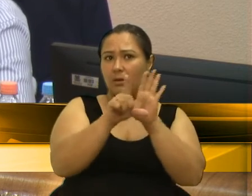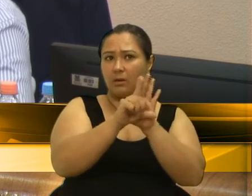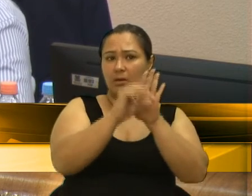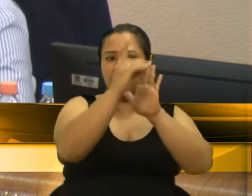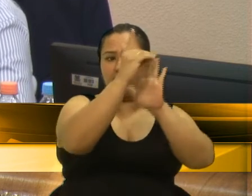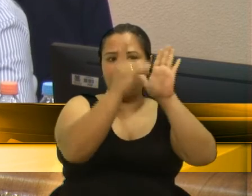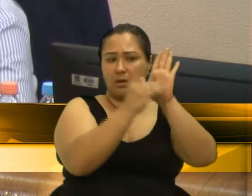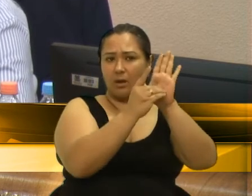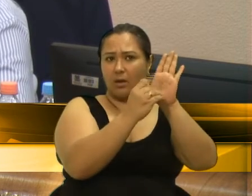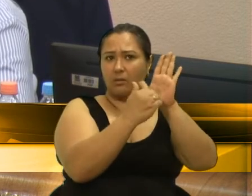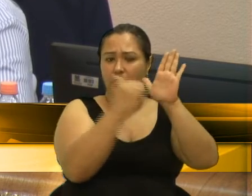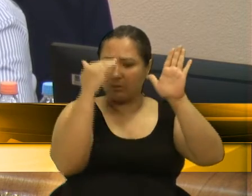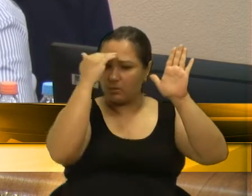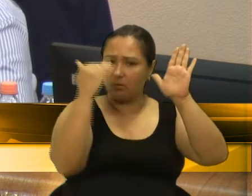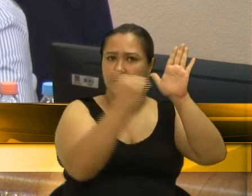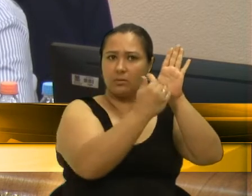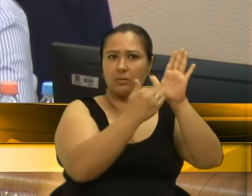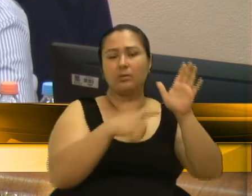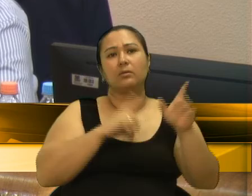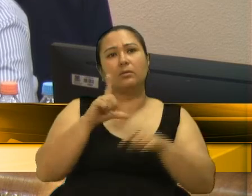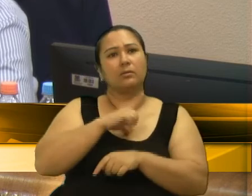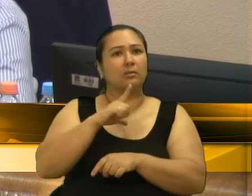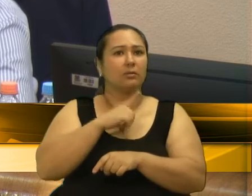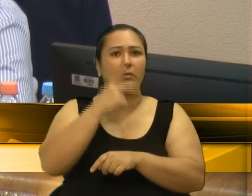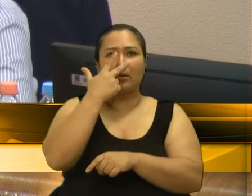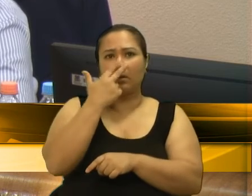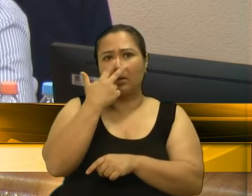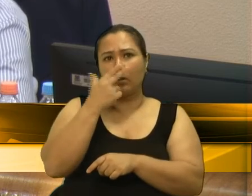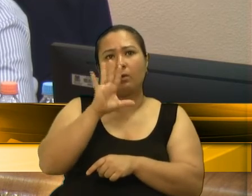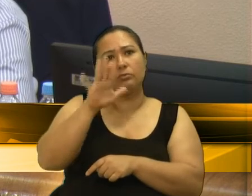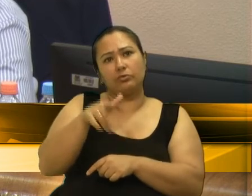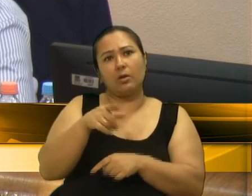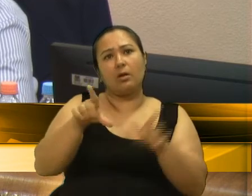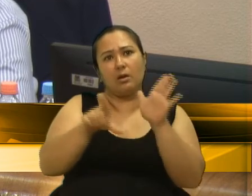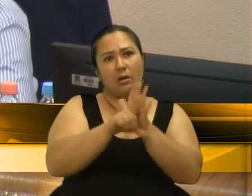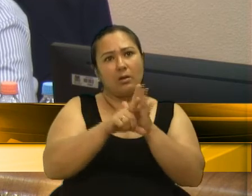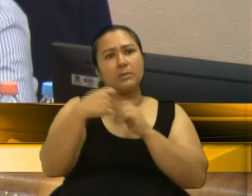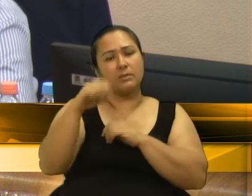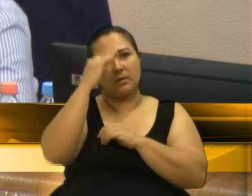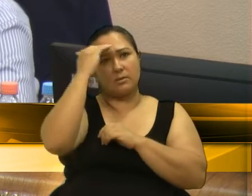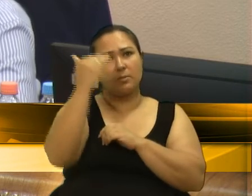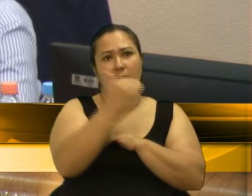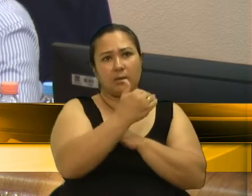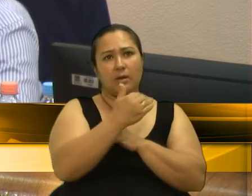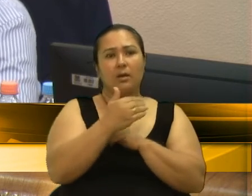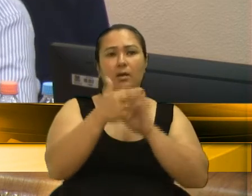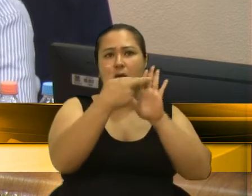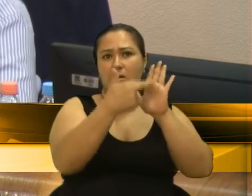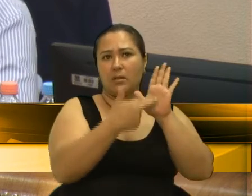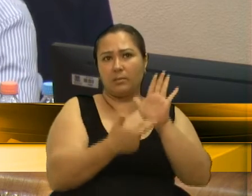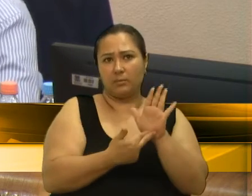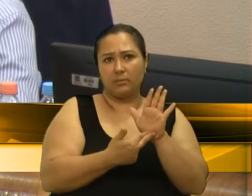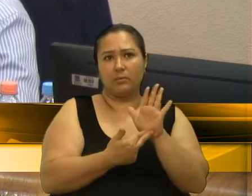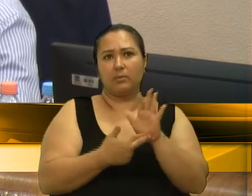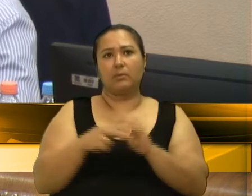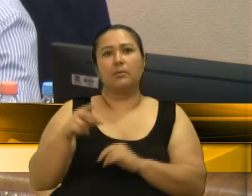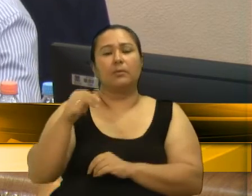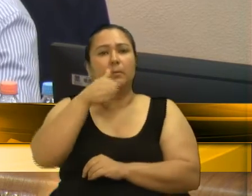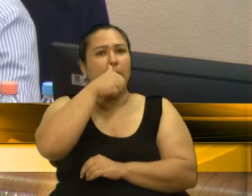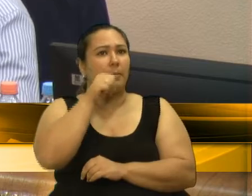seguido. Não como determinação, assim como um rito qual está vigente e precisa ser respeitado, regulamentado. Vereadora